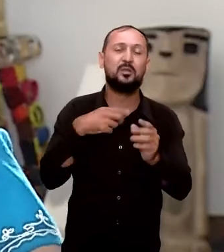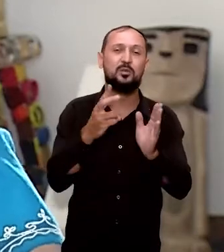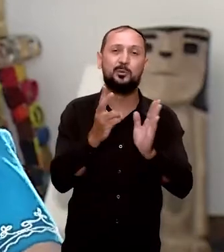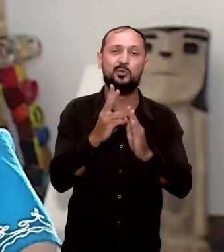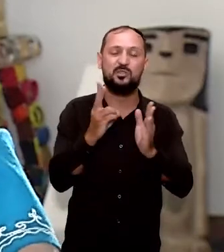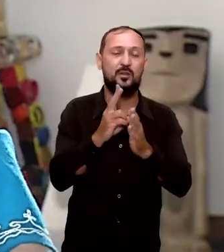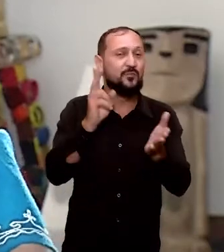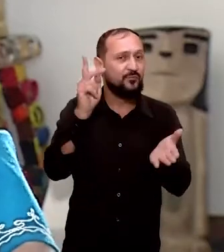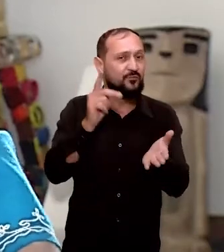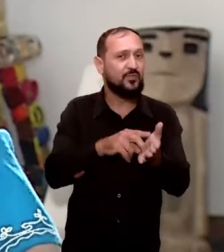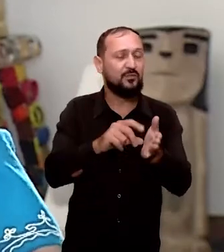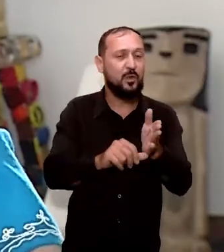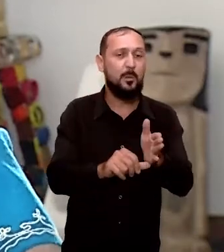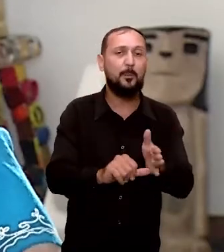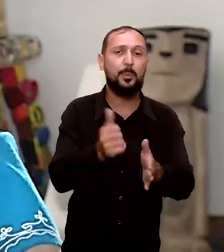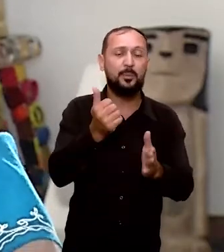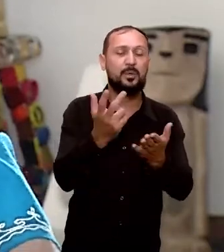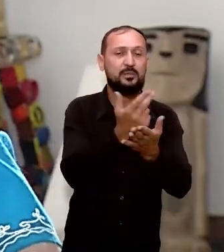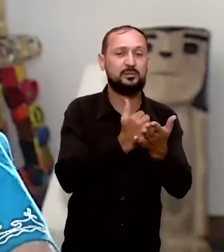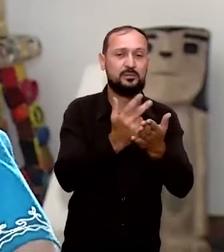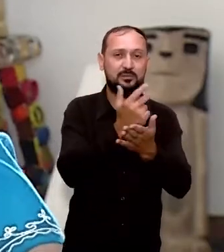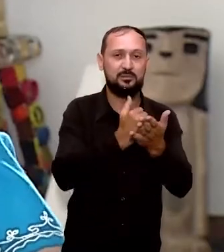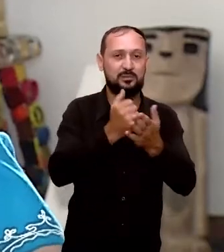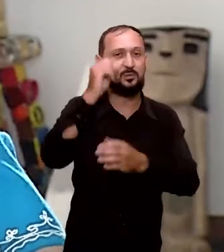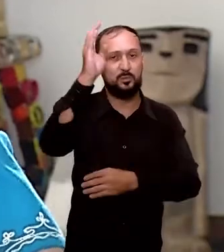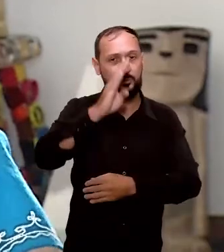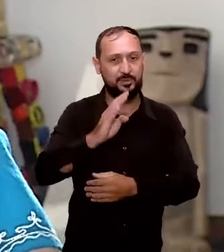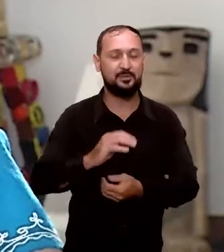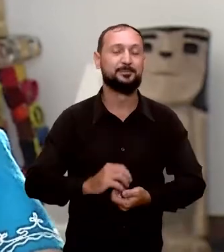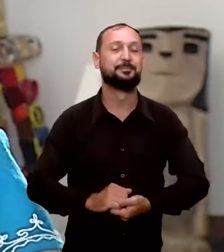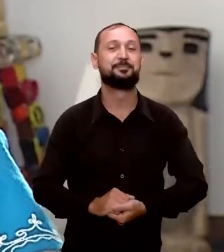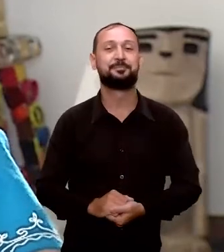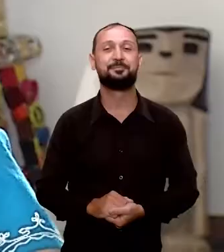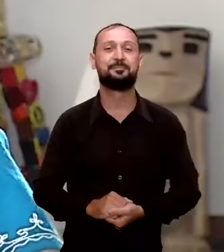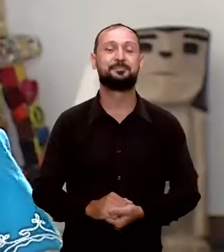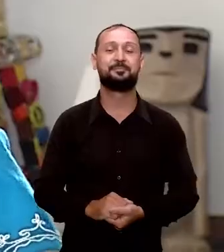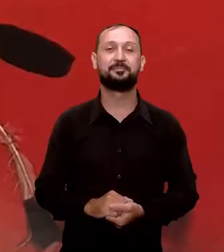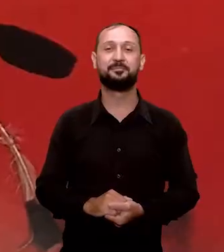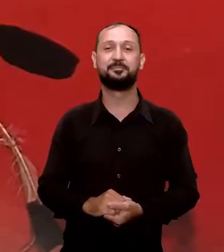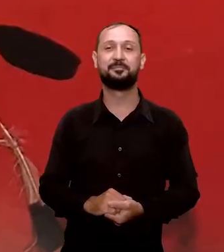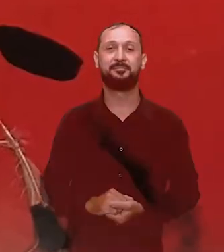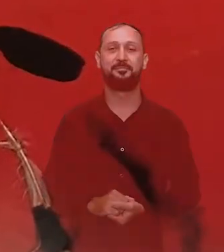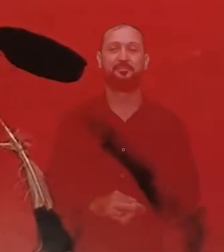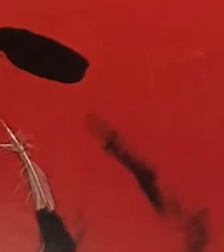os nossos índios foram os verdadeiros primeiros desenhistas do Brasil, né?